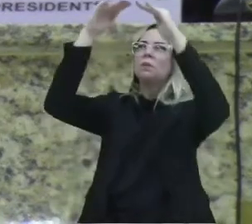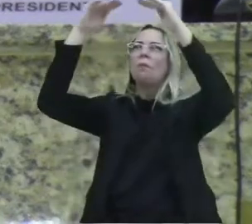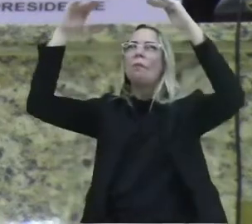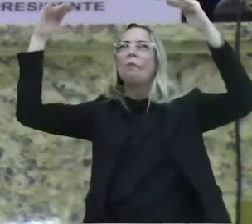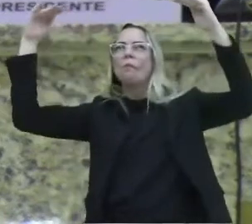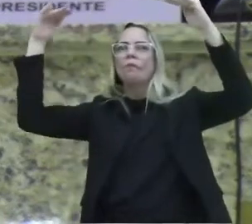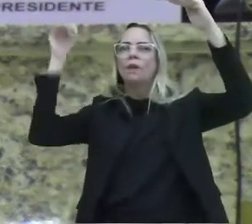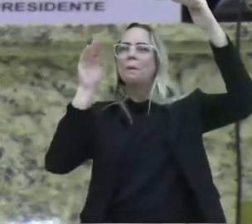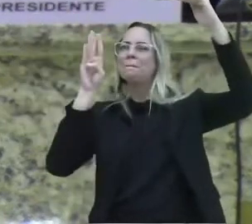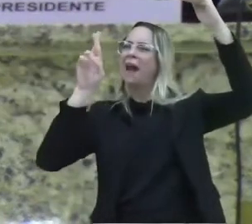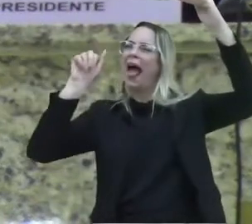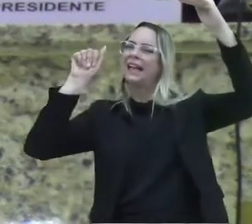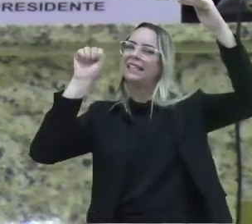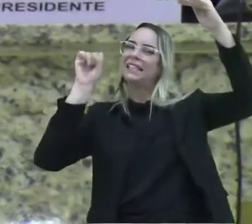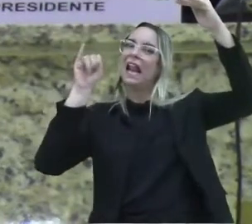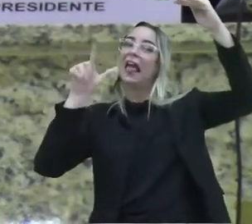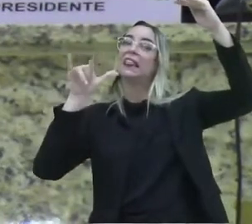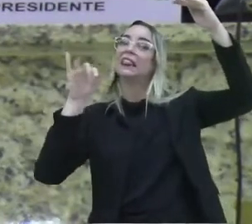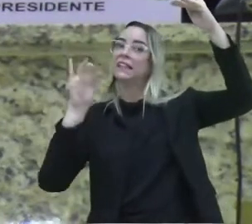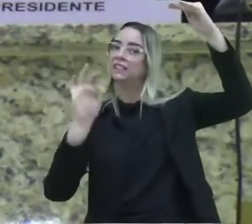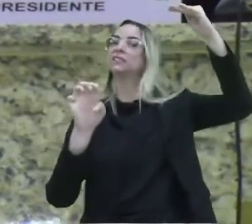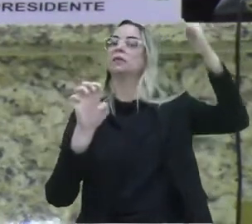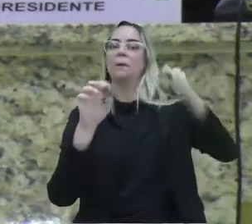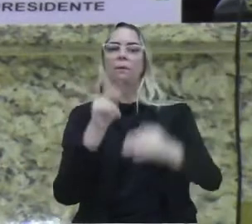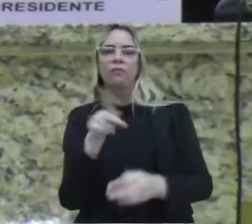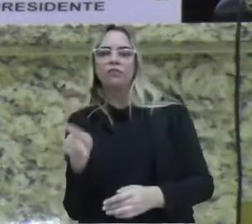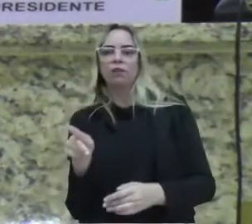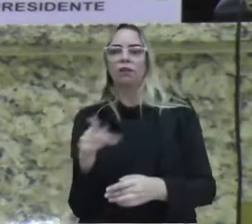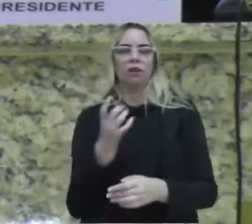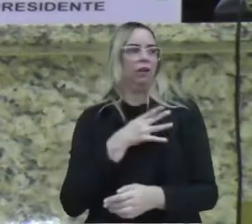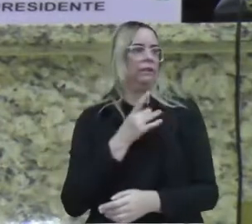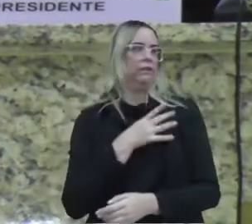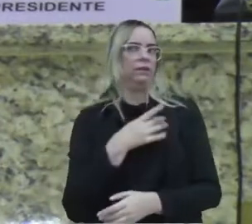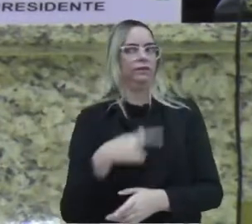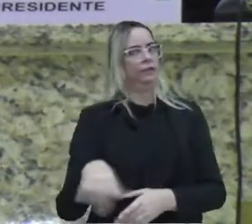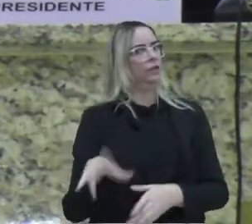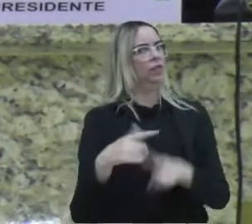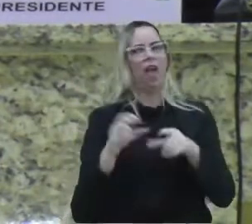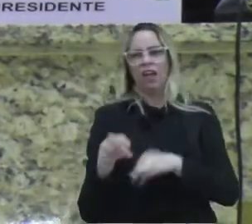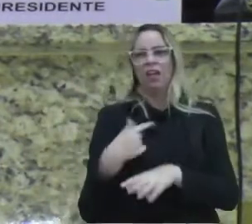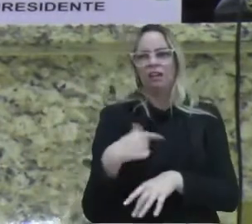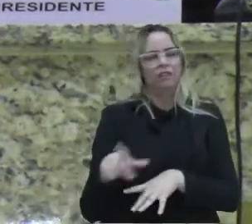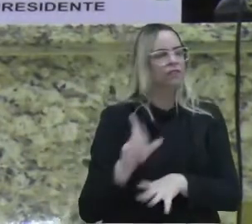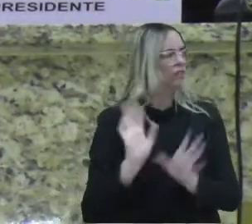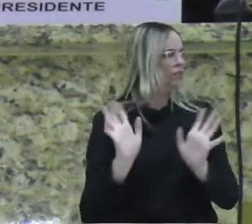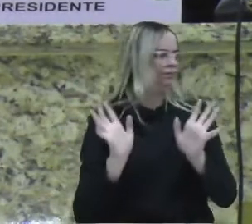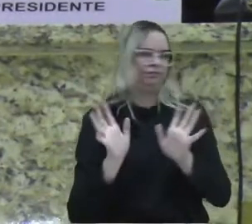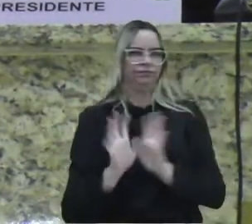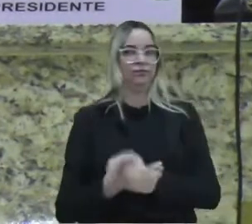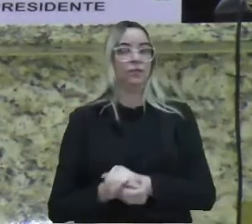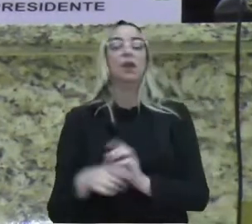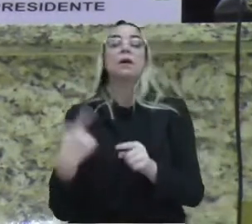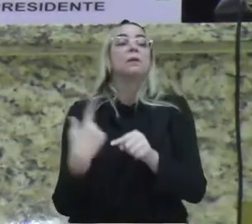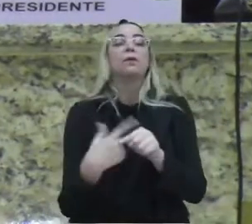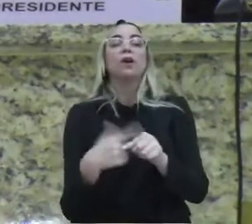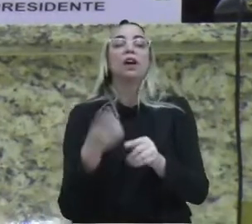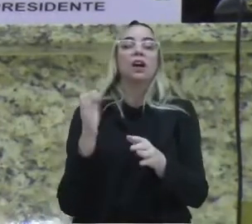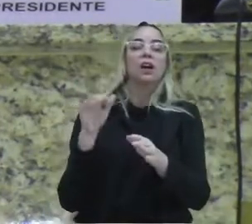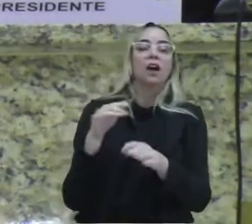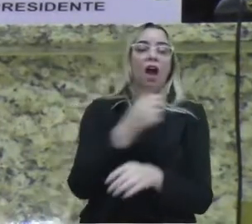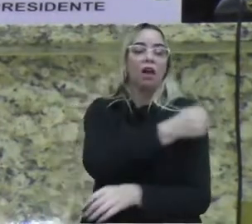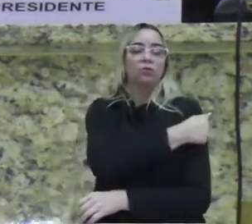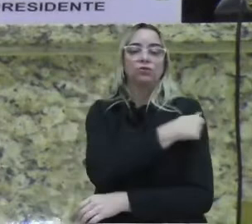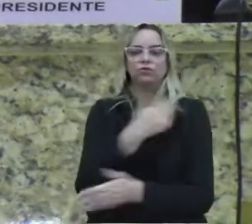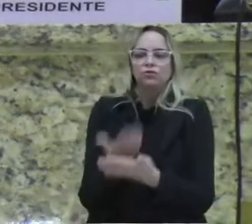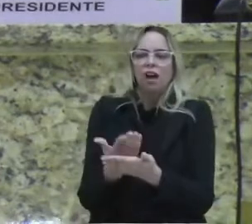inviável, a gente não tinha professor que quisesse, e com toda razão, os pais, né, questionando o porquê da criança estudar num